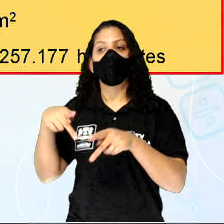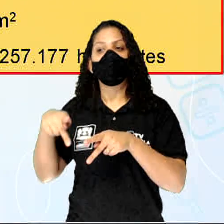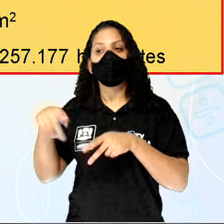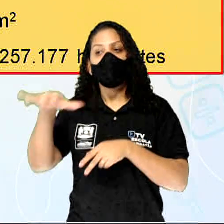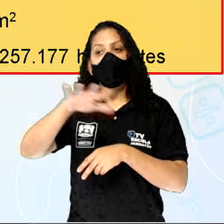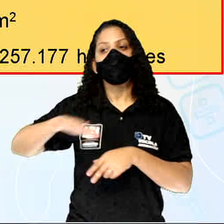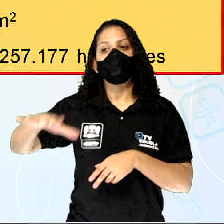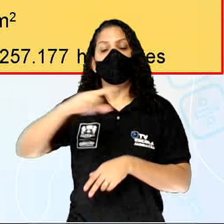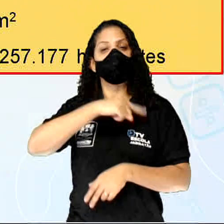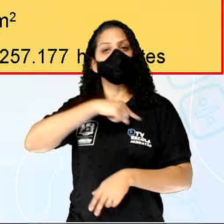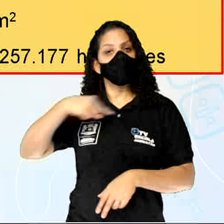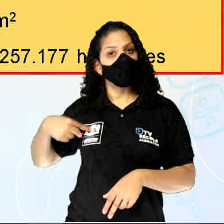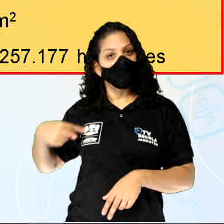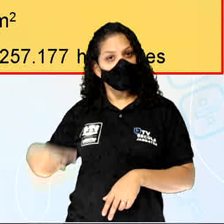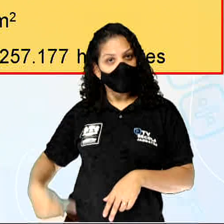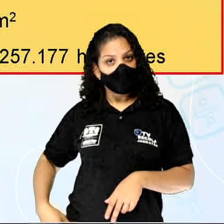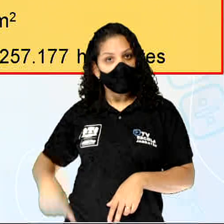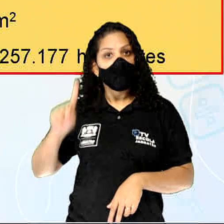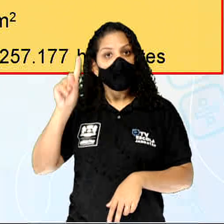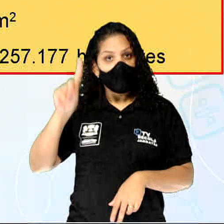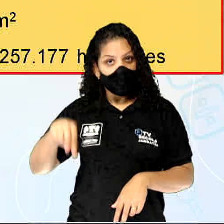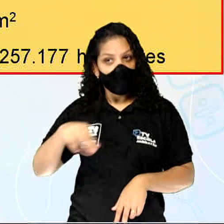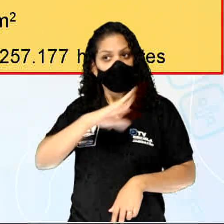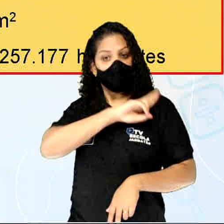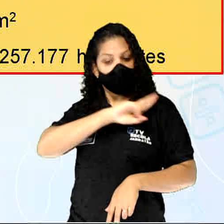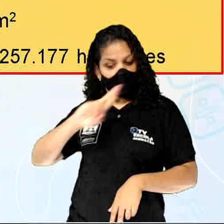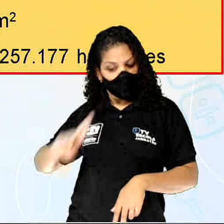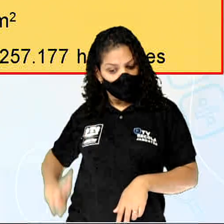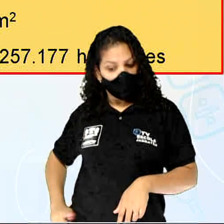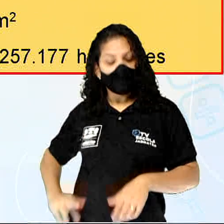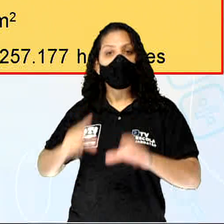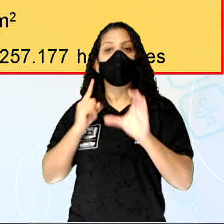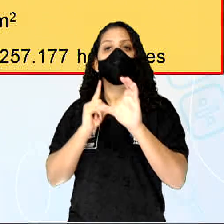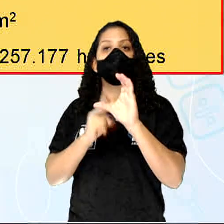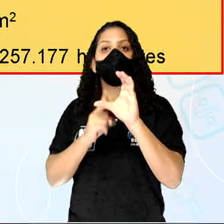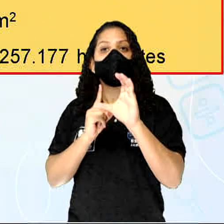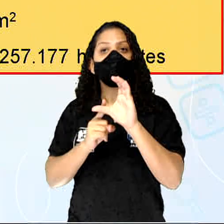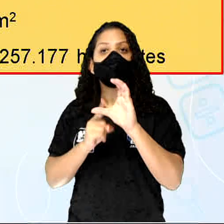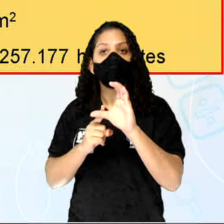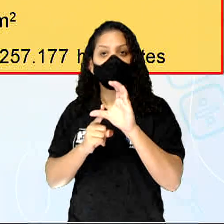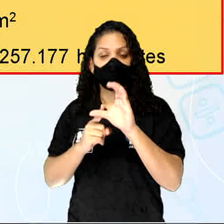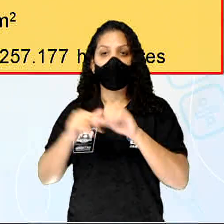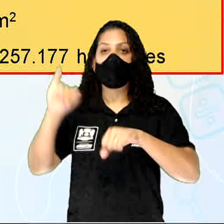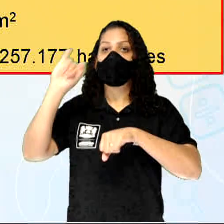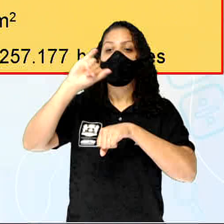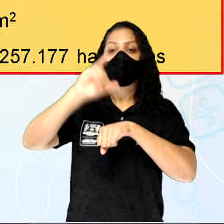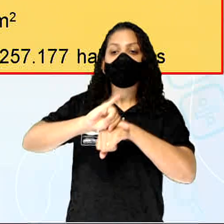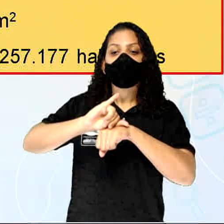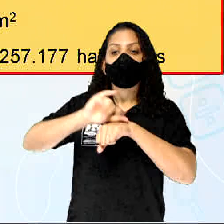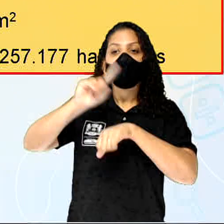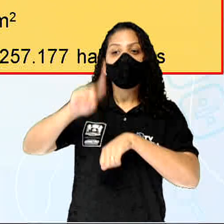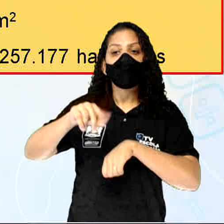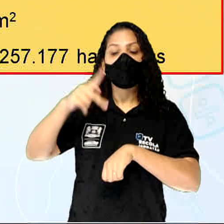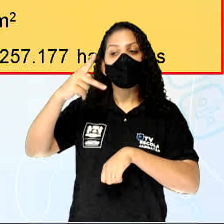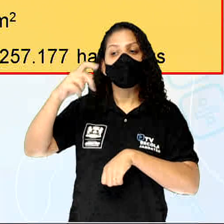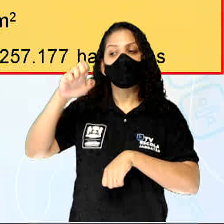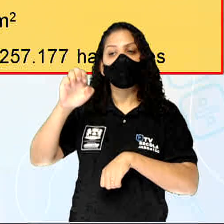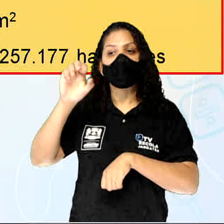governo, República Comunista. Capital, Pequim. Língua